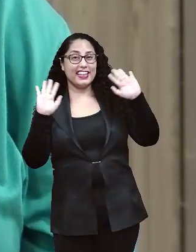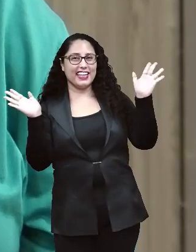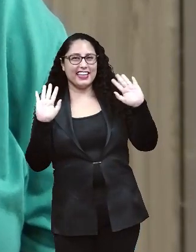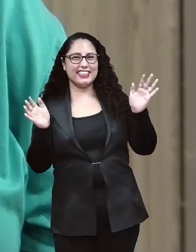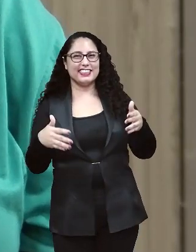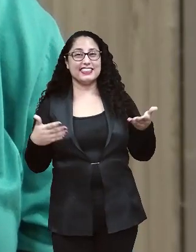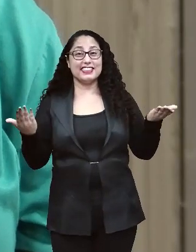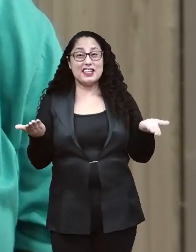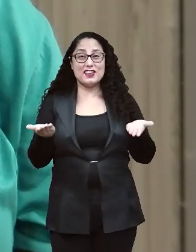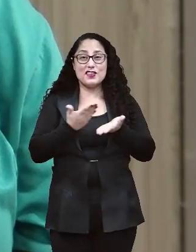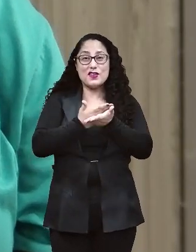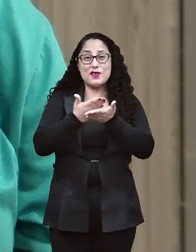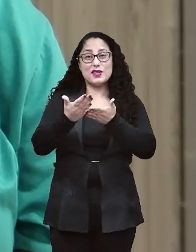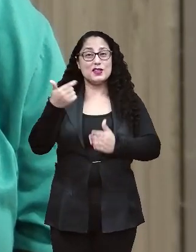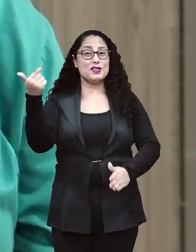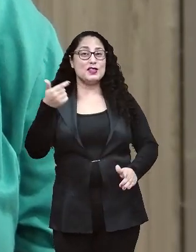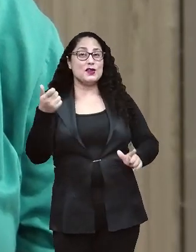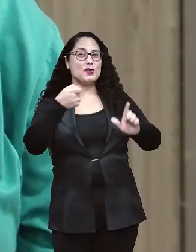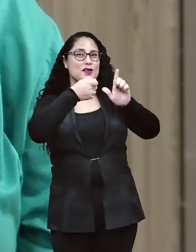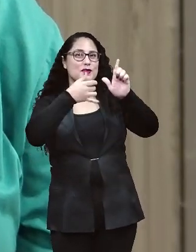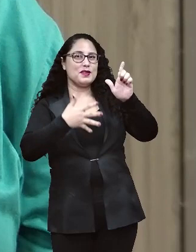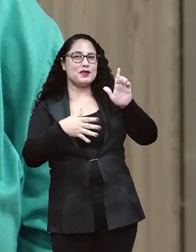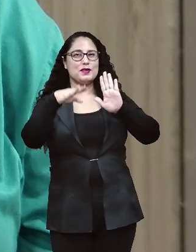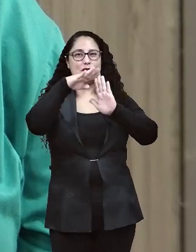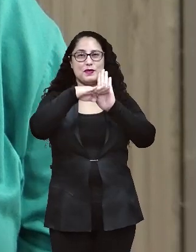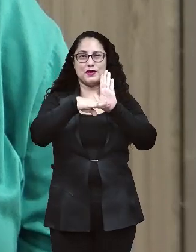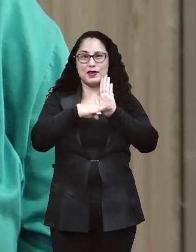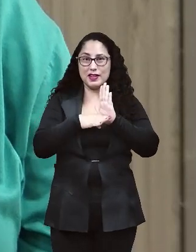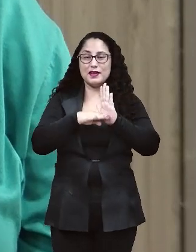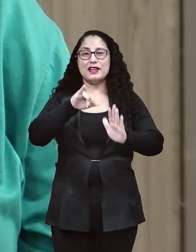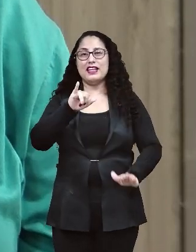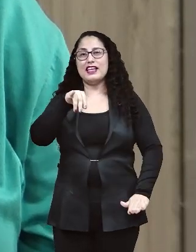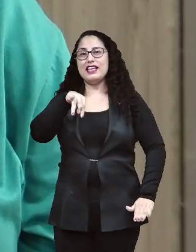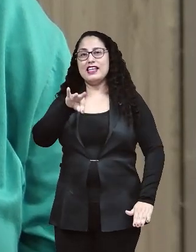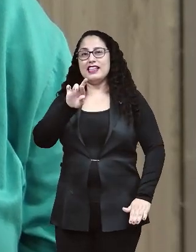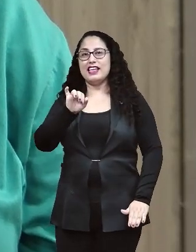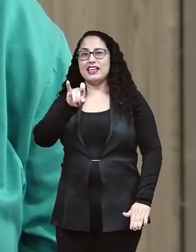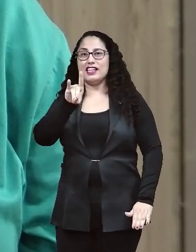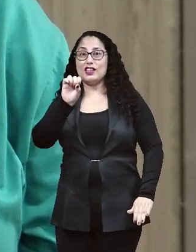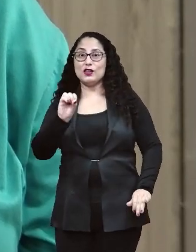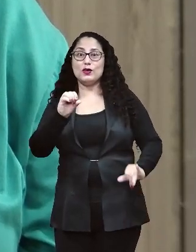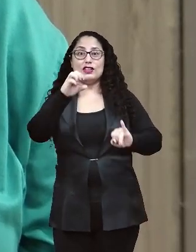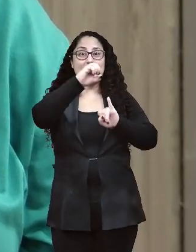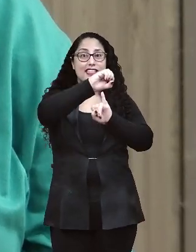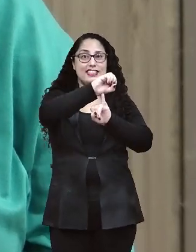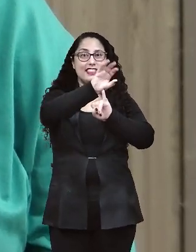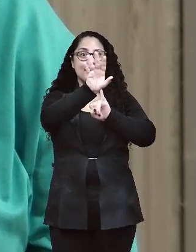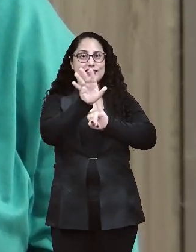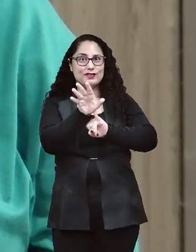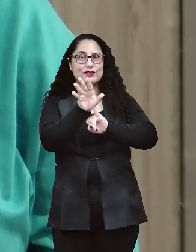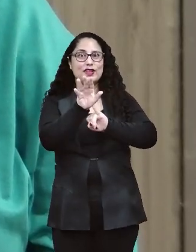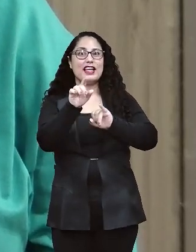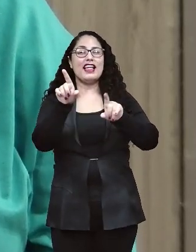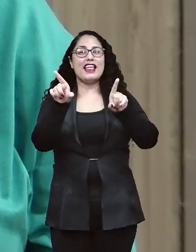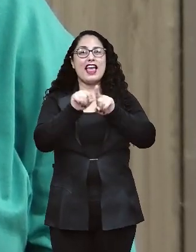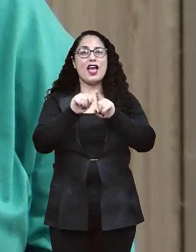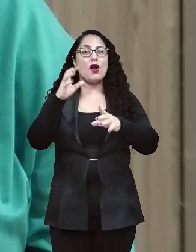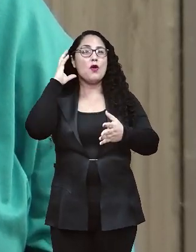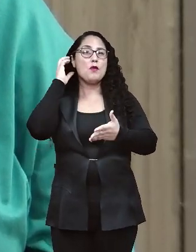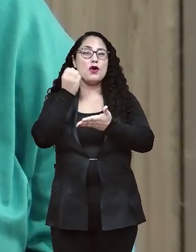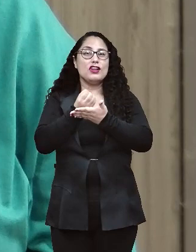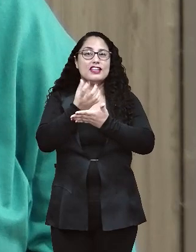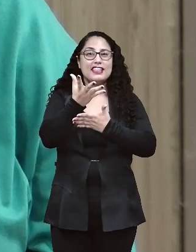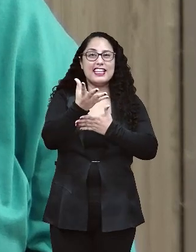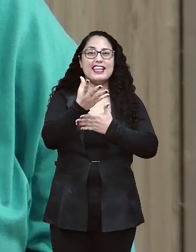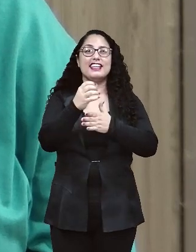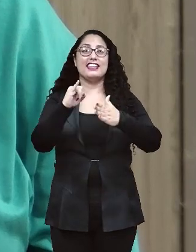Olá, estamos começando o segundo episódio do programa Integritude da Estação IFB, que é o podcast institucional do Instituto